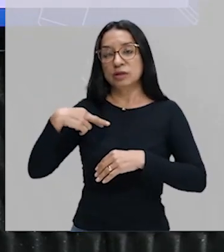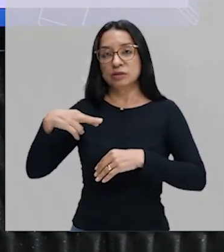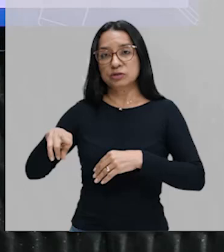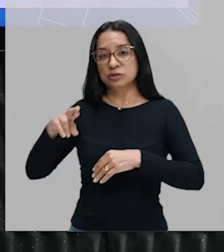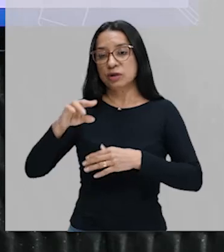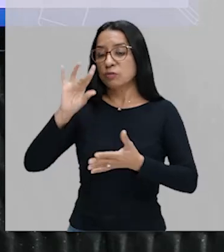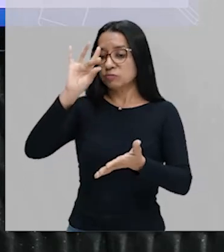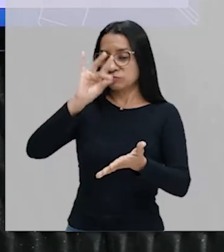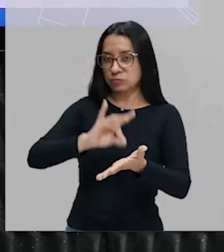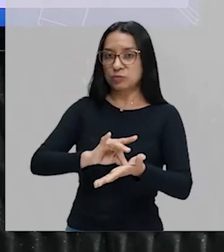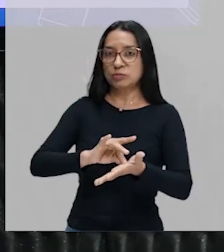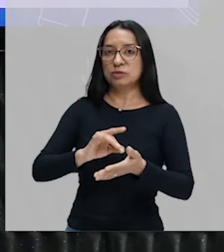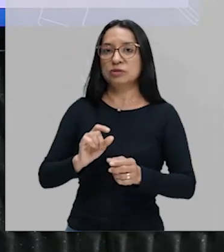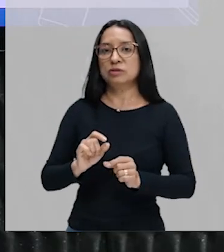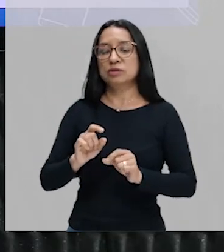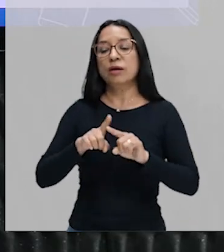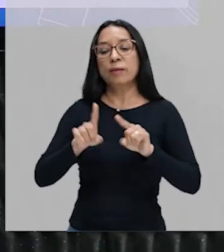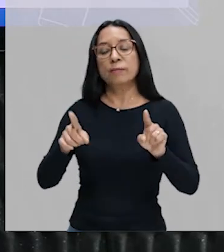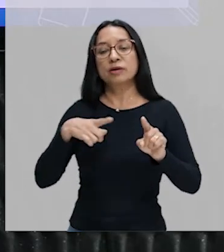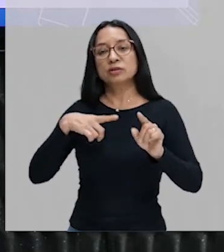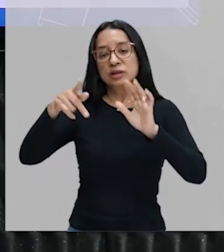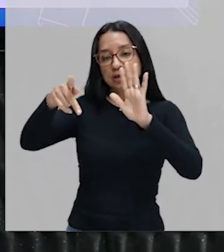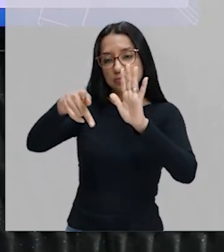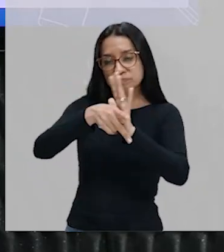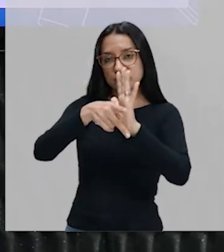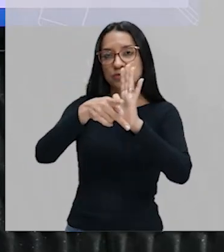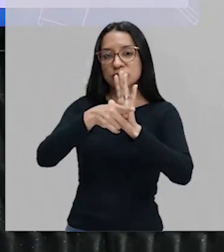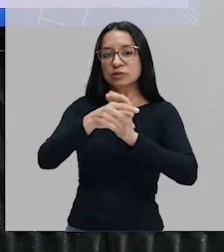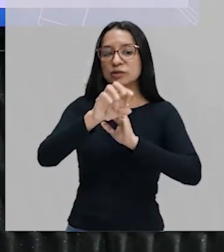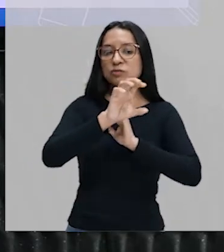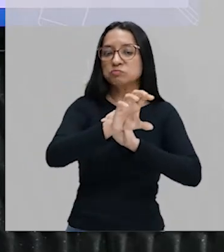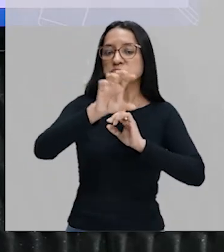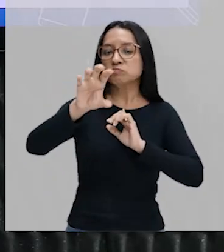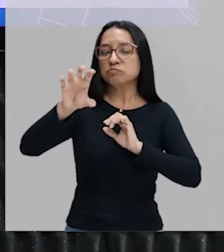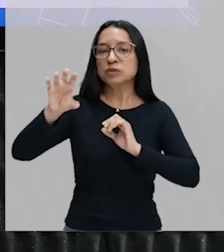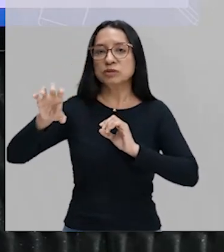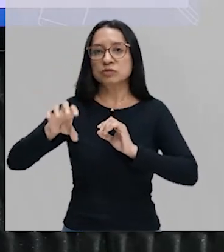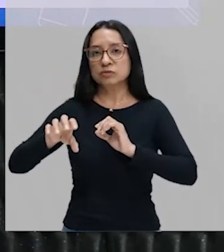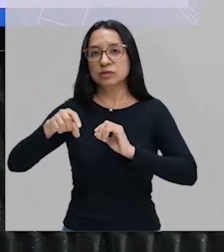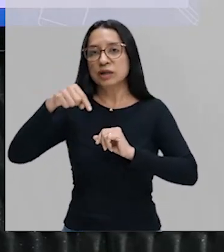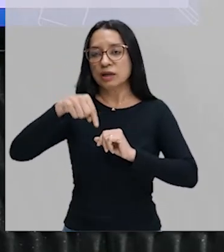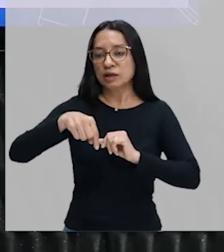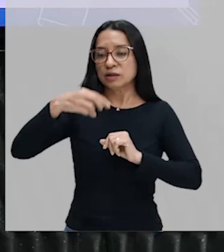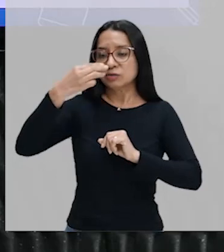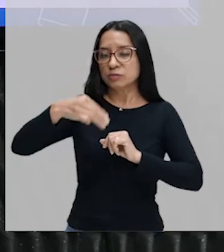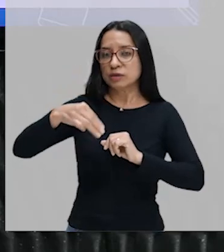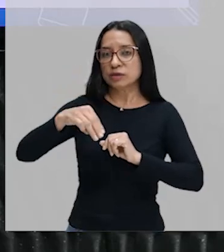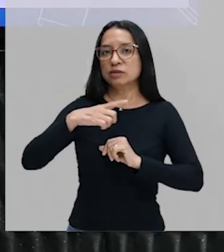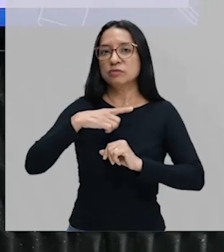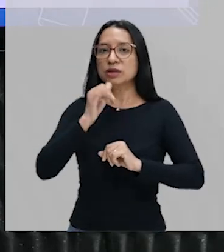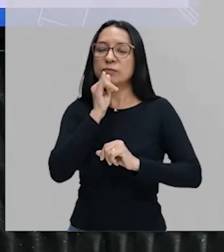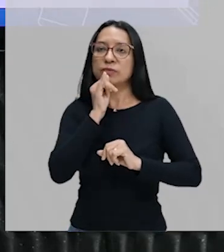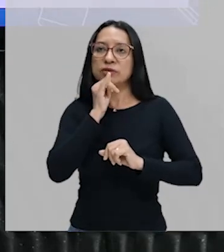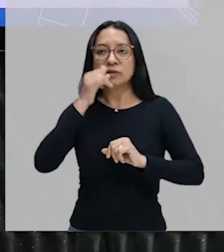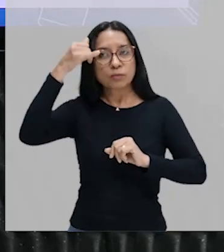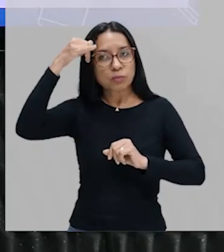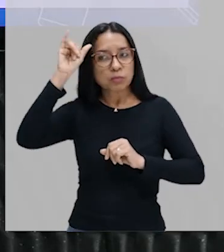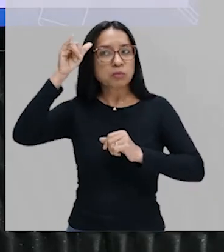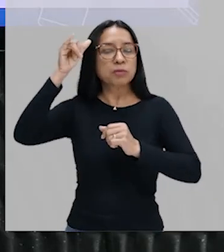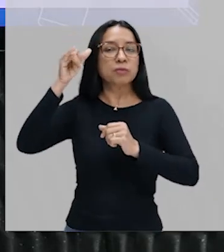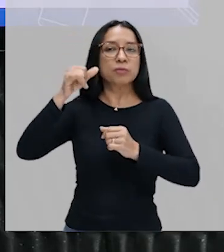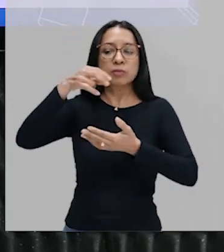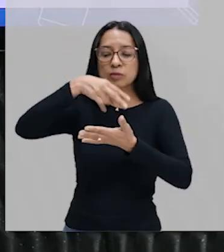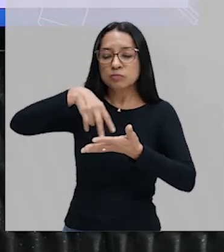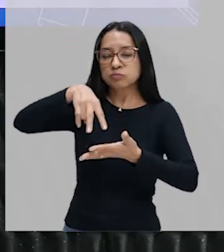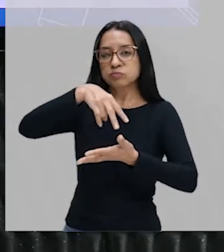nós existimos aí as nossas particularidades por regiões. Então, por exemplo, aqui no Maranhão, tu tem, por exemplo, o Bumba Meu Boi, um traço cultural